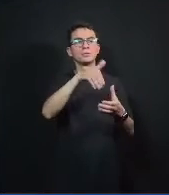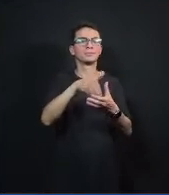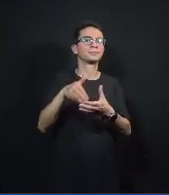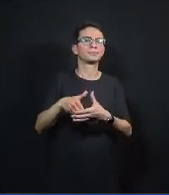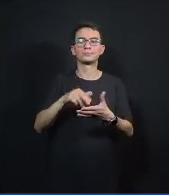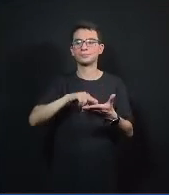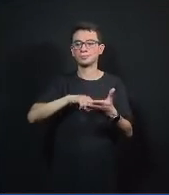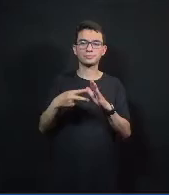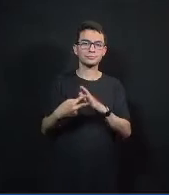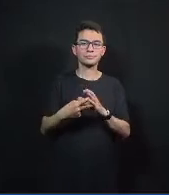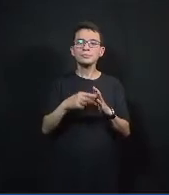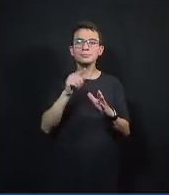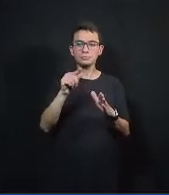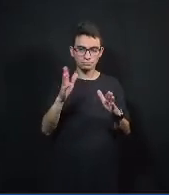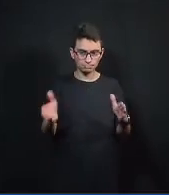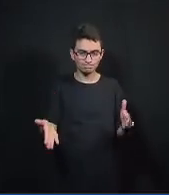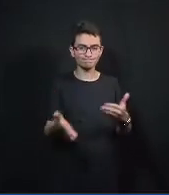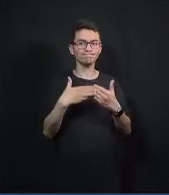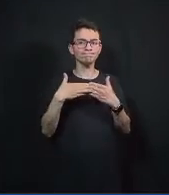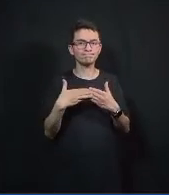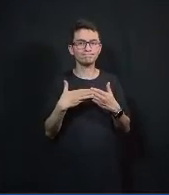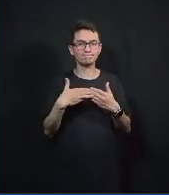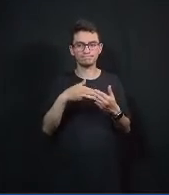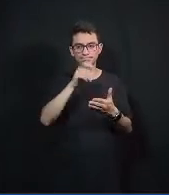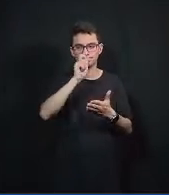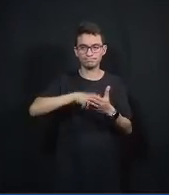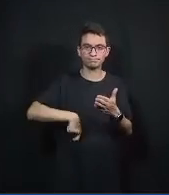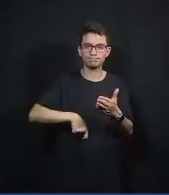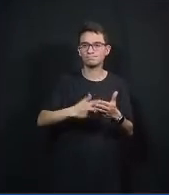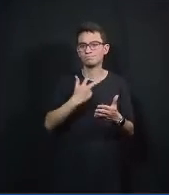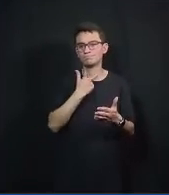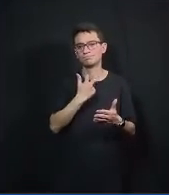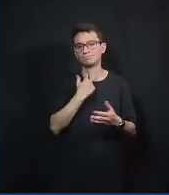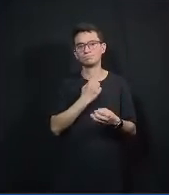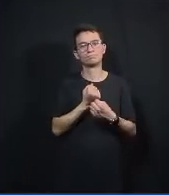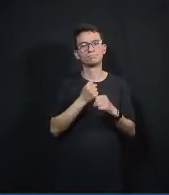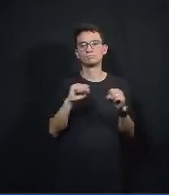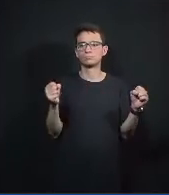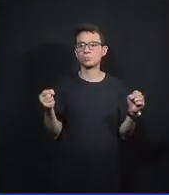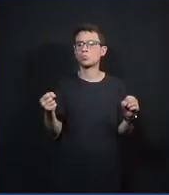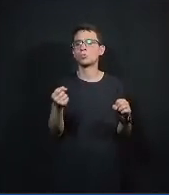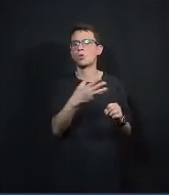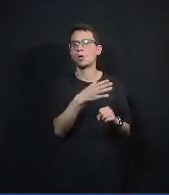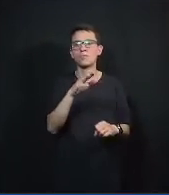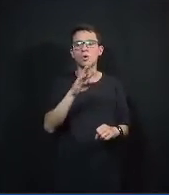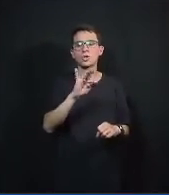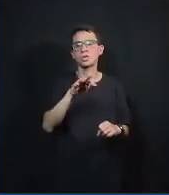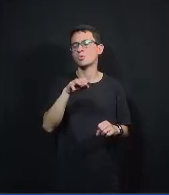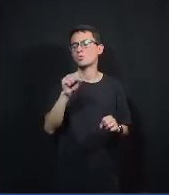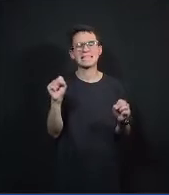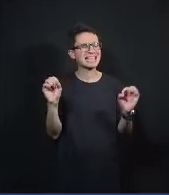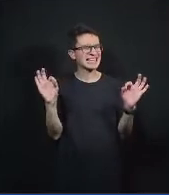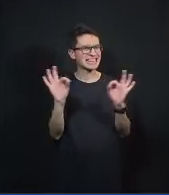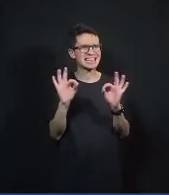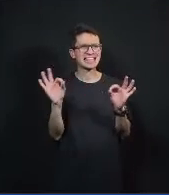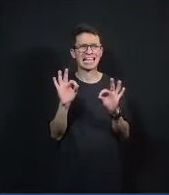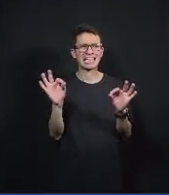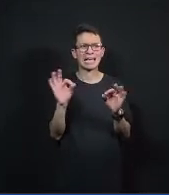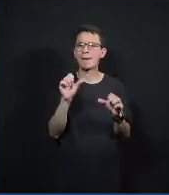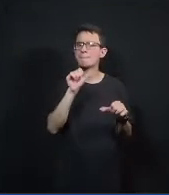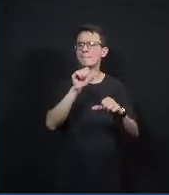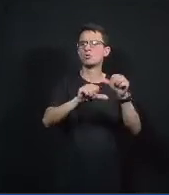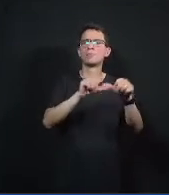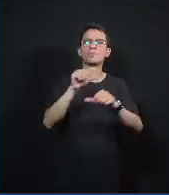chamamos de fechamento do cadastro, um período durante o qual não é possível emitir novos títulos nem realizar quaisquer